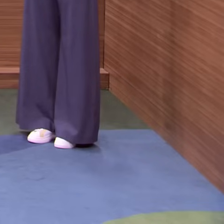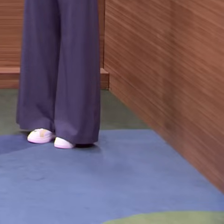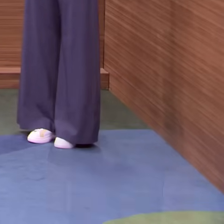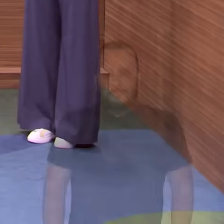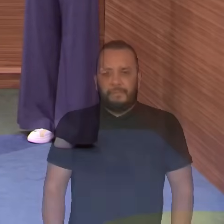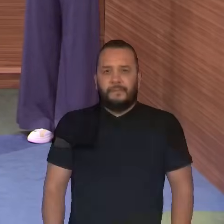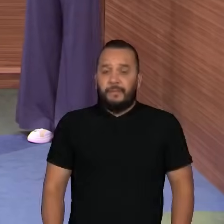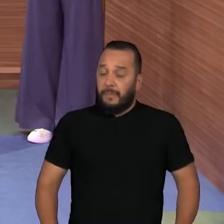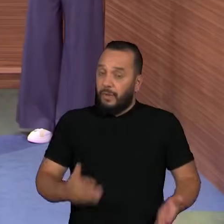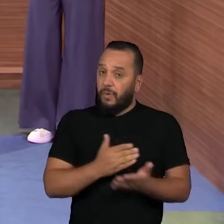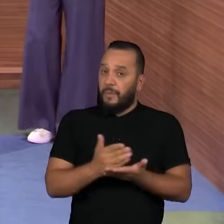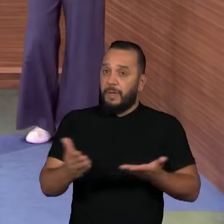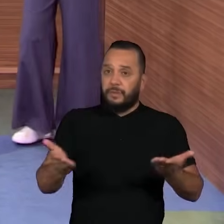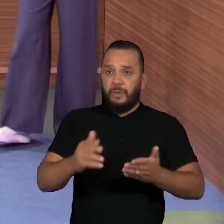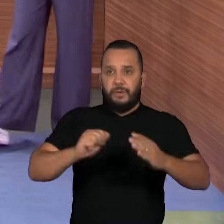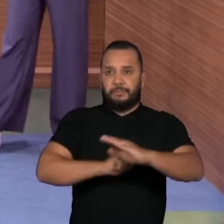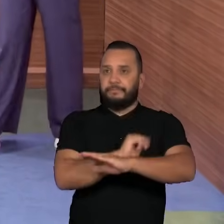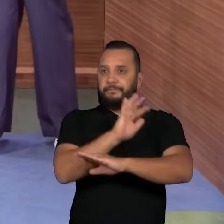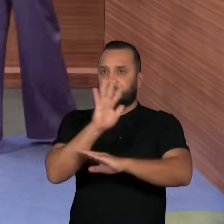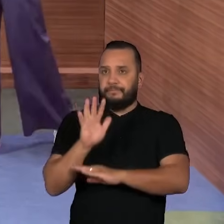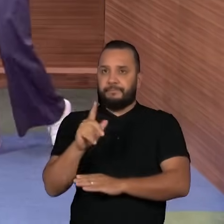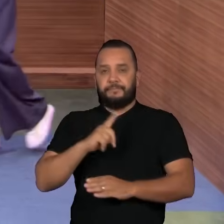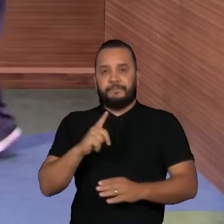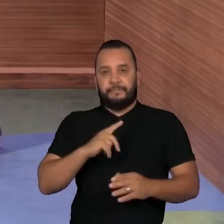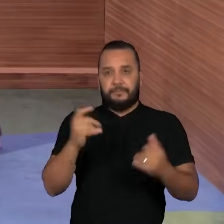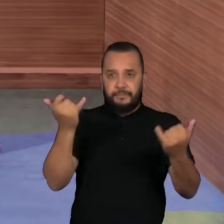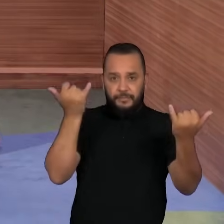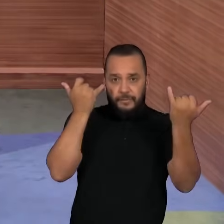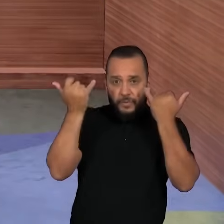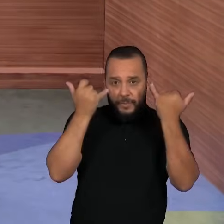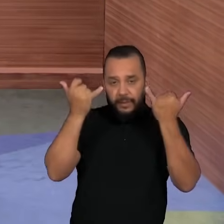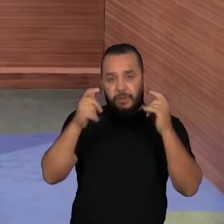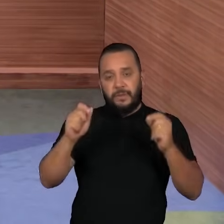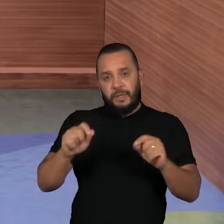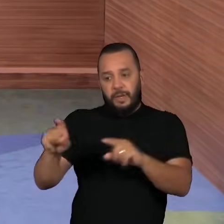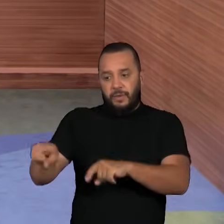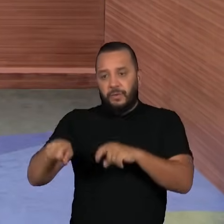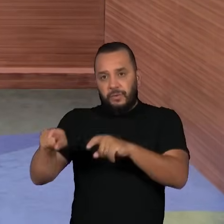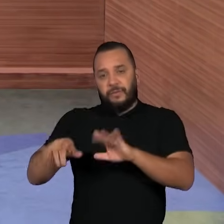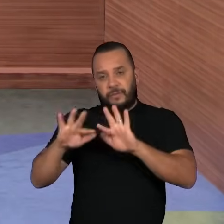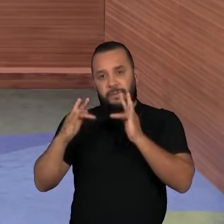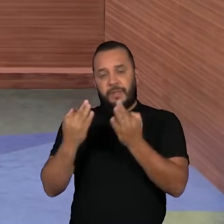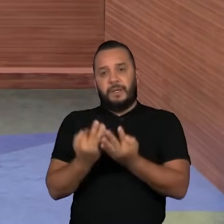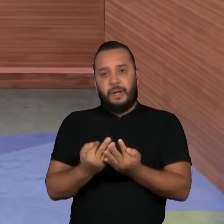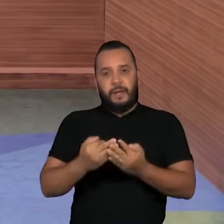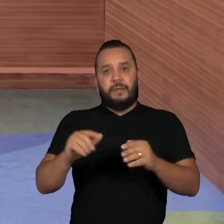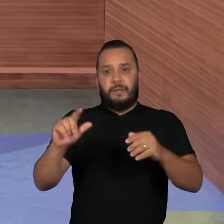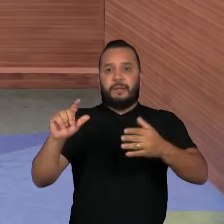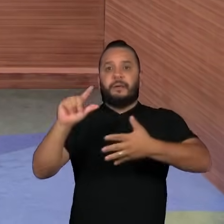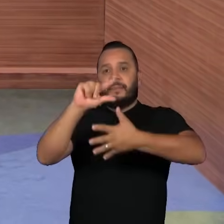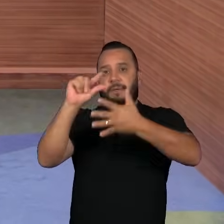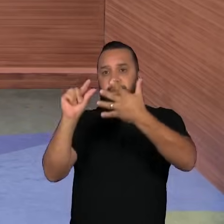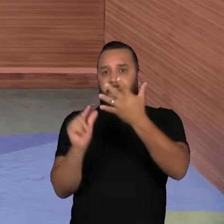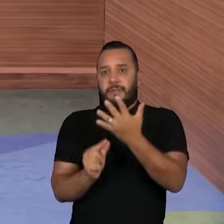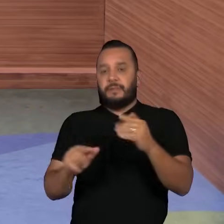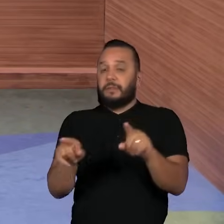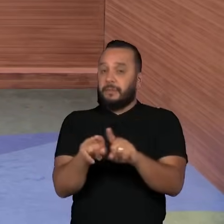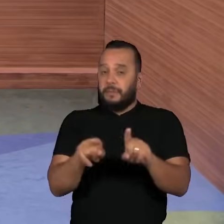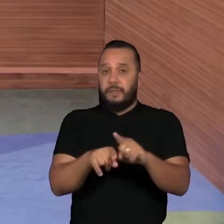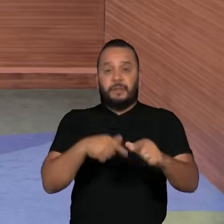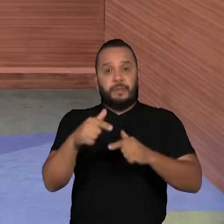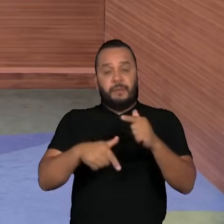Está no ar o Repórter Eco, com informações sobre agricultura familiar, Mata Atlântica e o trabalho recente de um